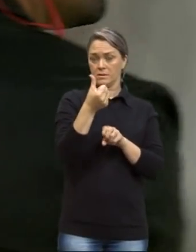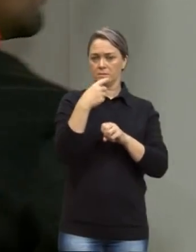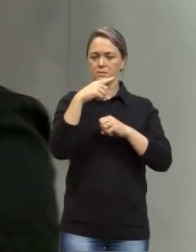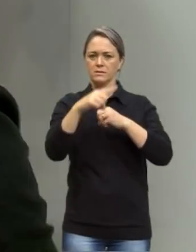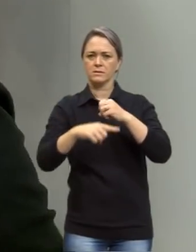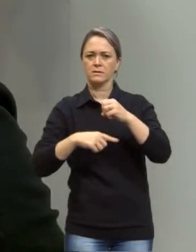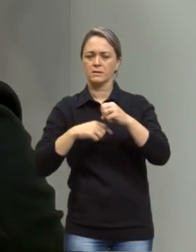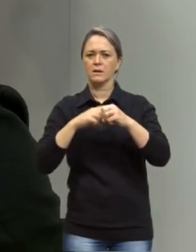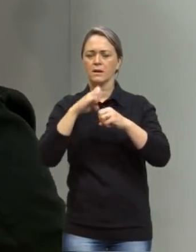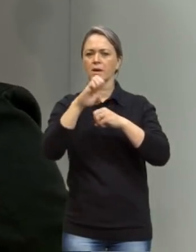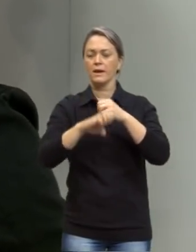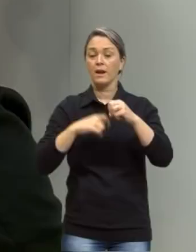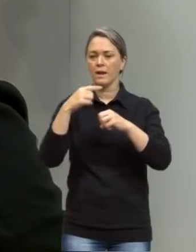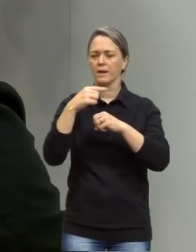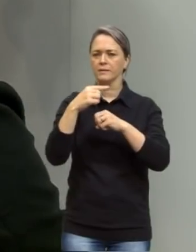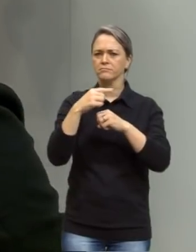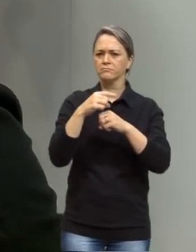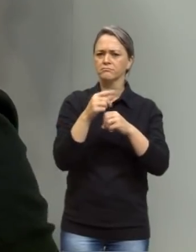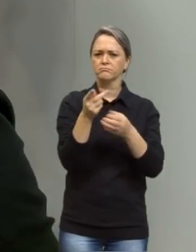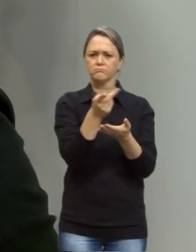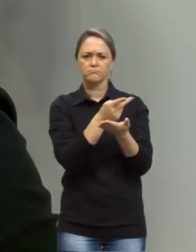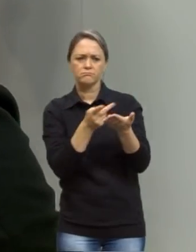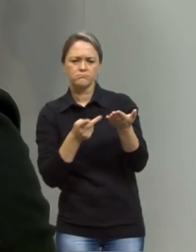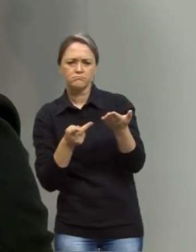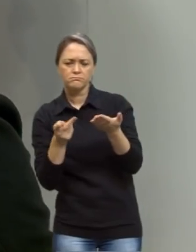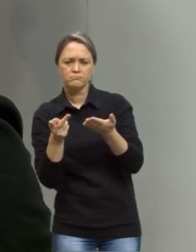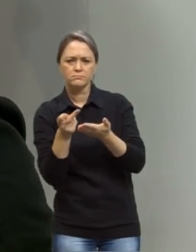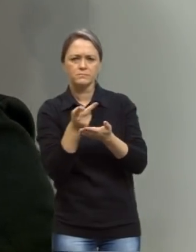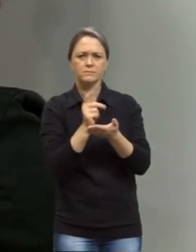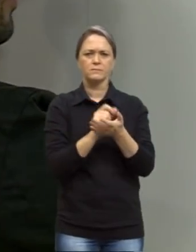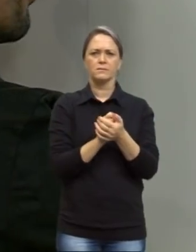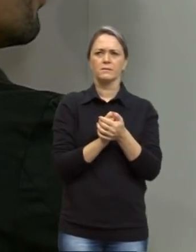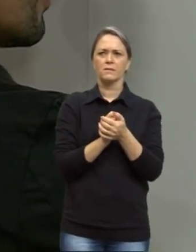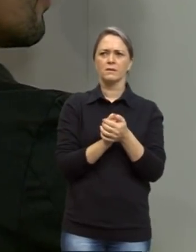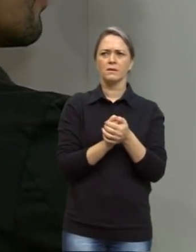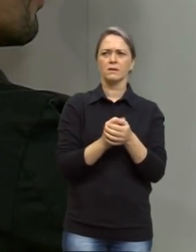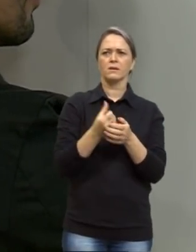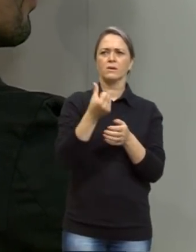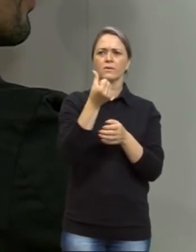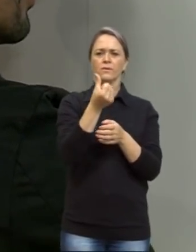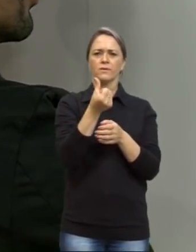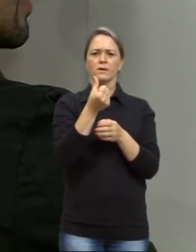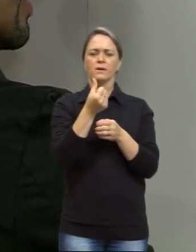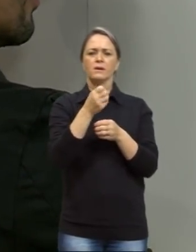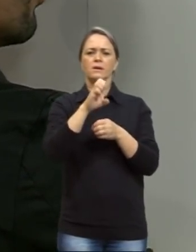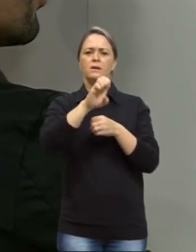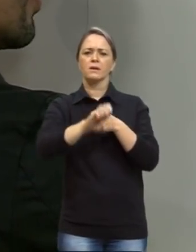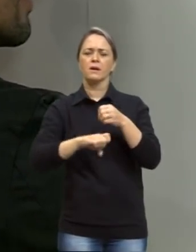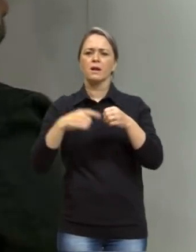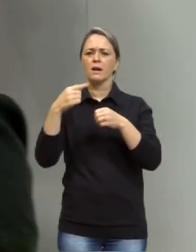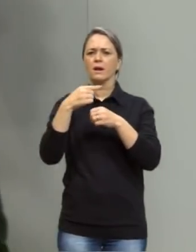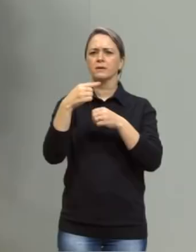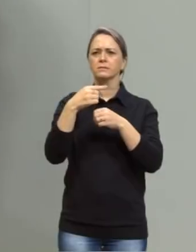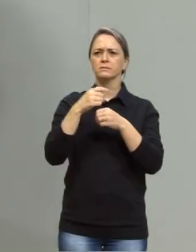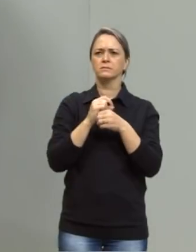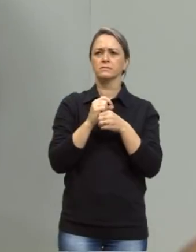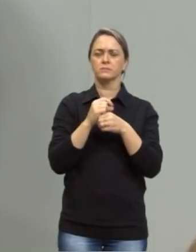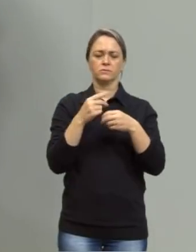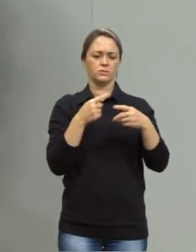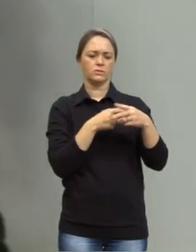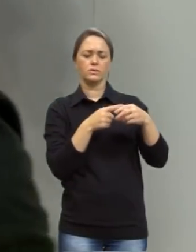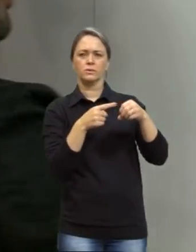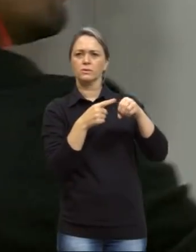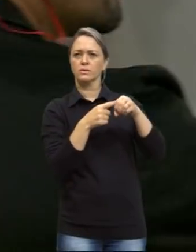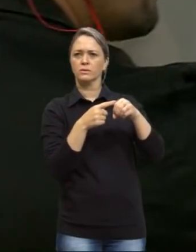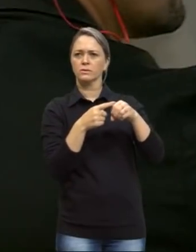botar aqui se eu desenhar vou colocar os seis elétrons de cada um dos dois átomos que eu